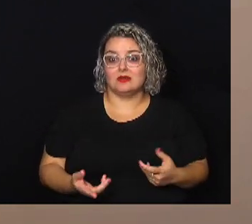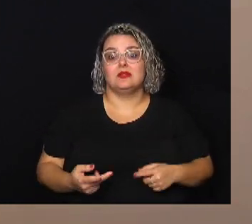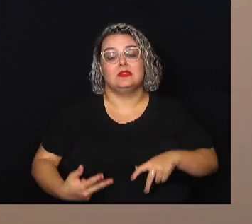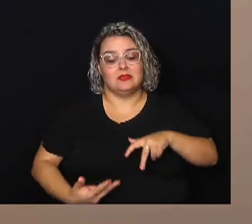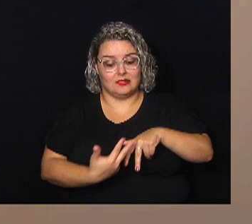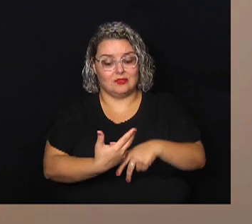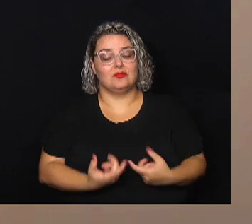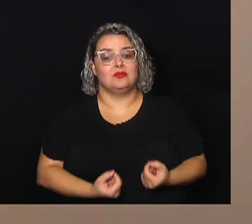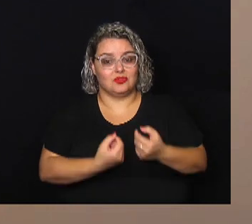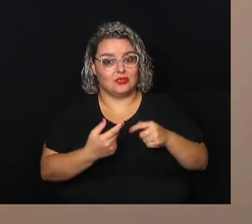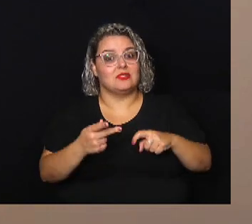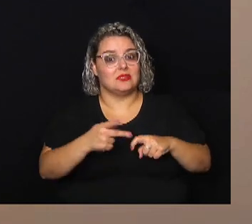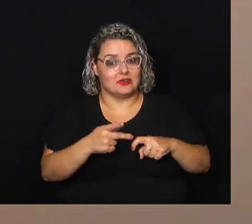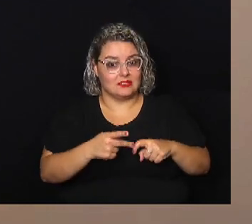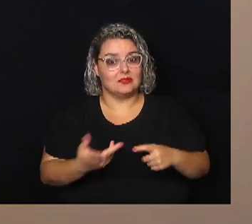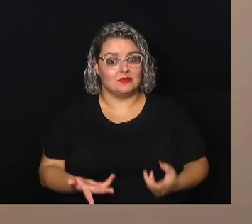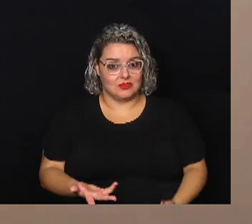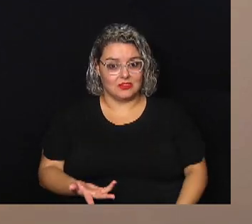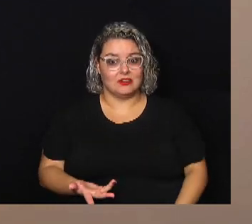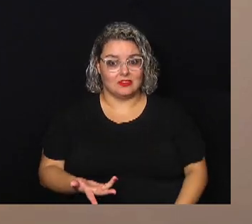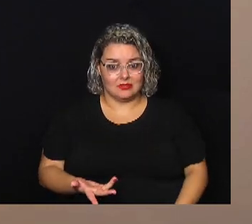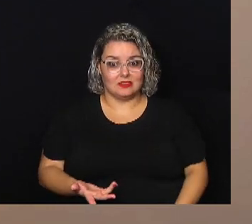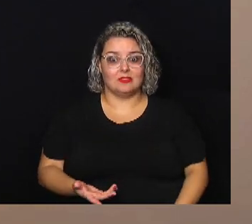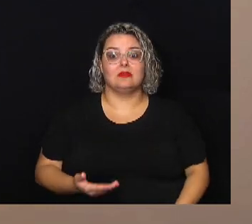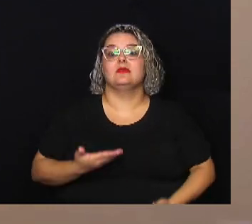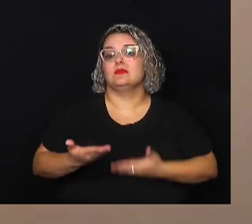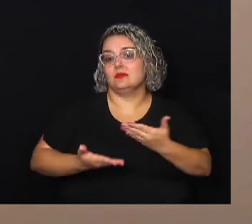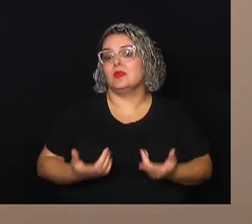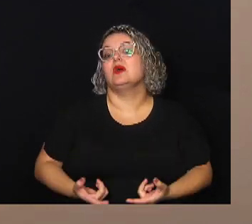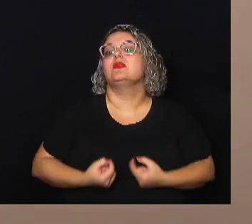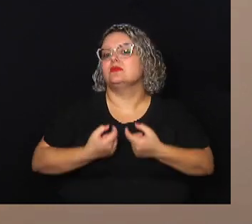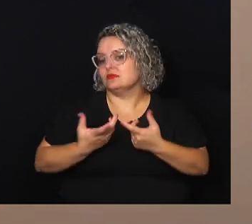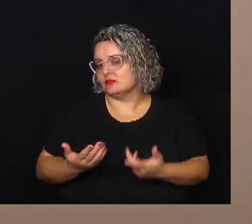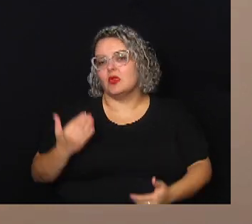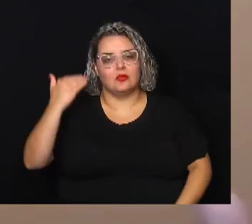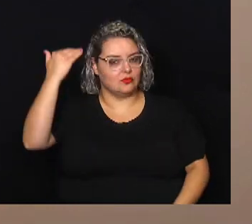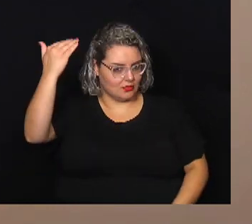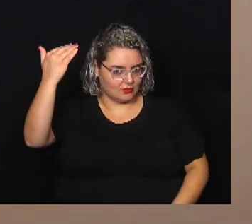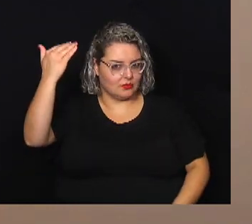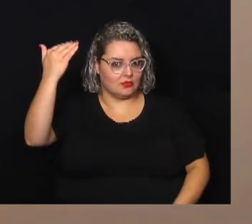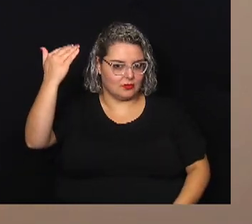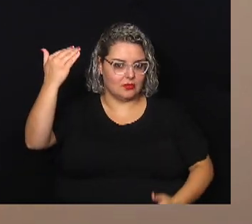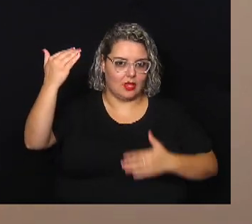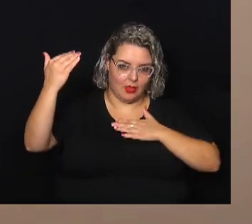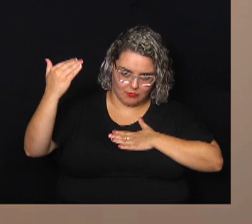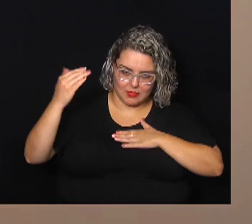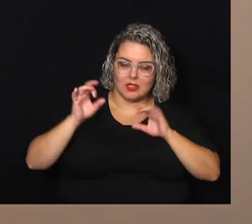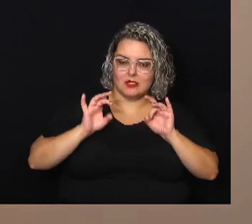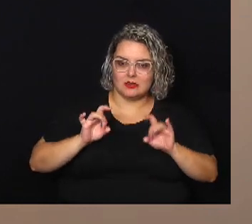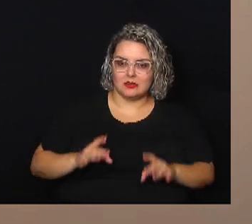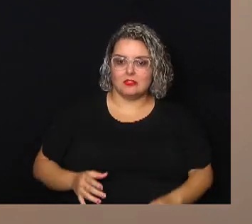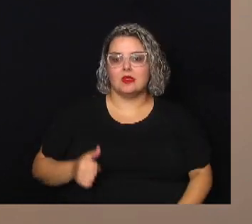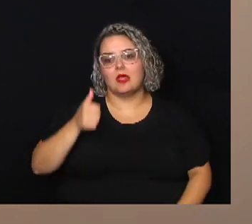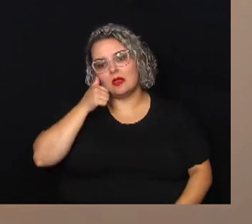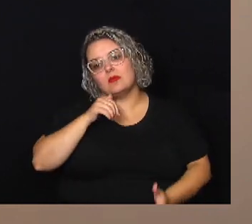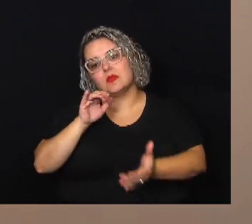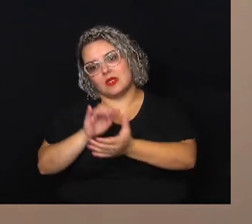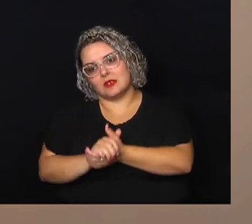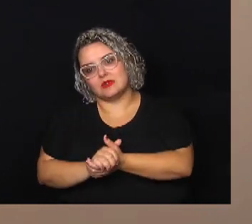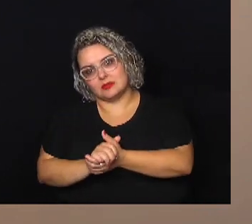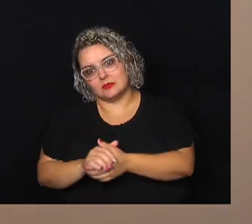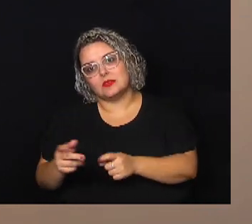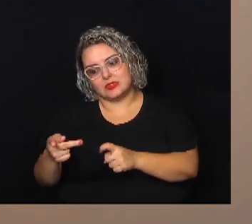dia hoje é cuidar do paciente com câncer, seja do paciente adulto, que no caso é a minha especialidade, seja do doente